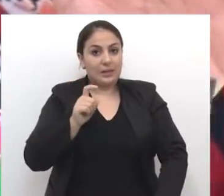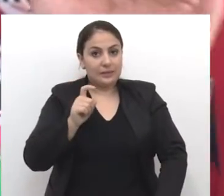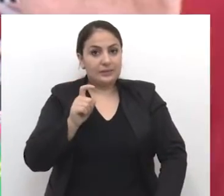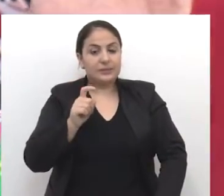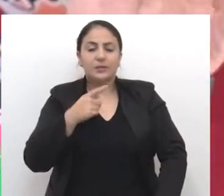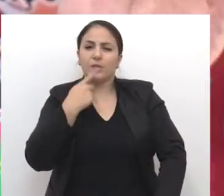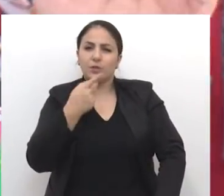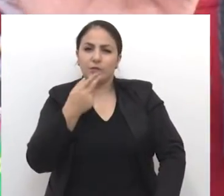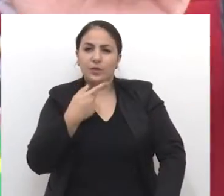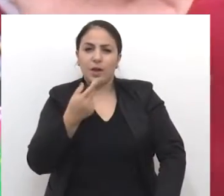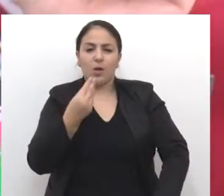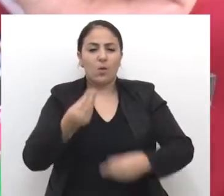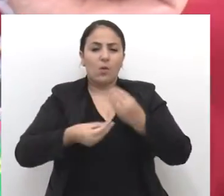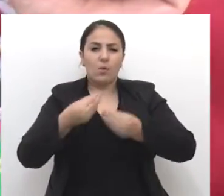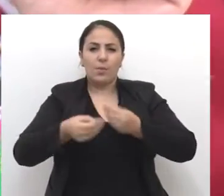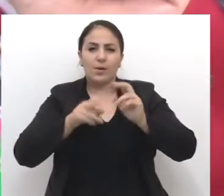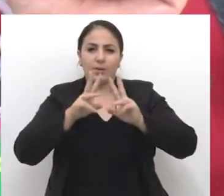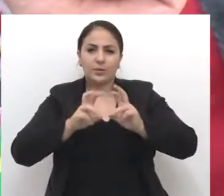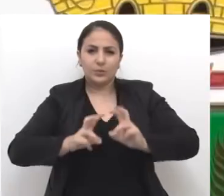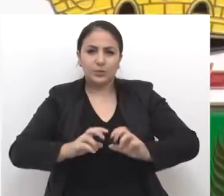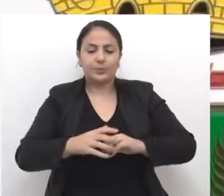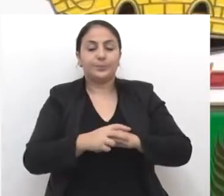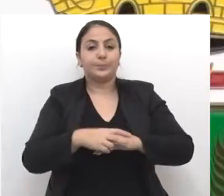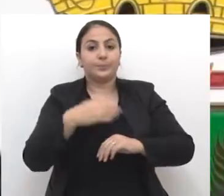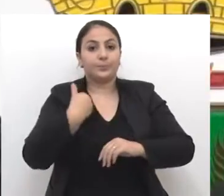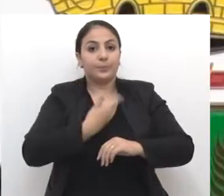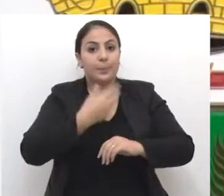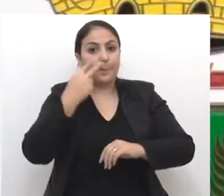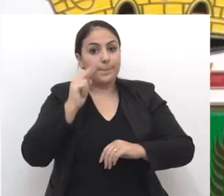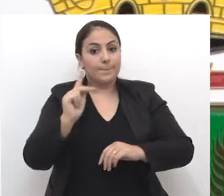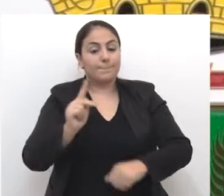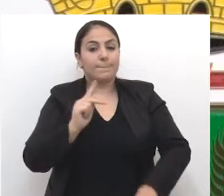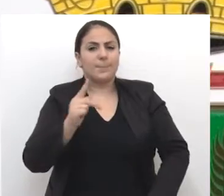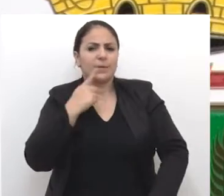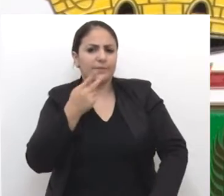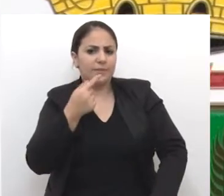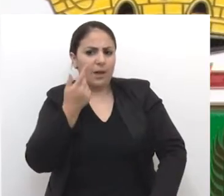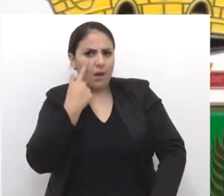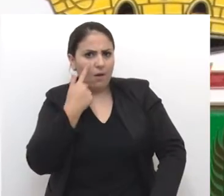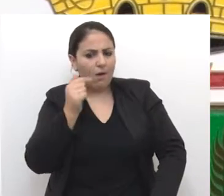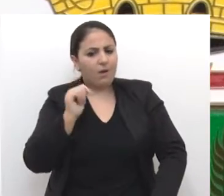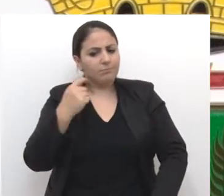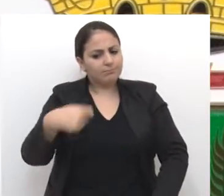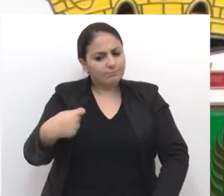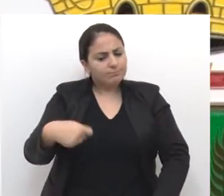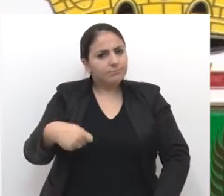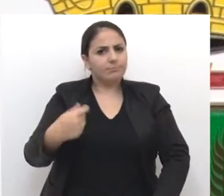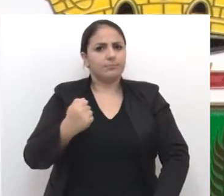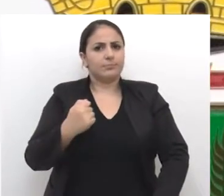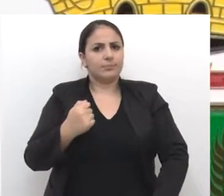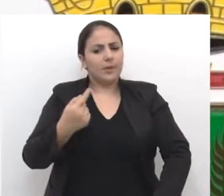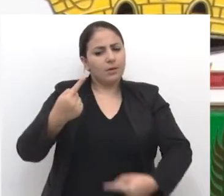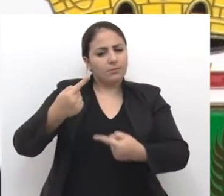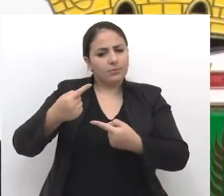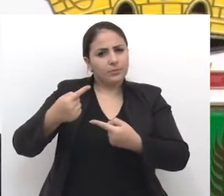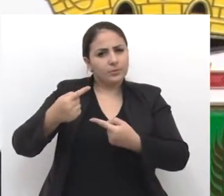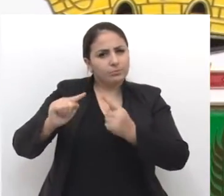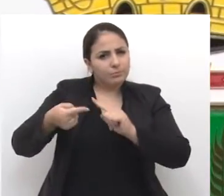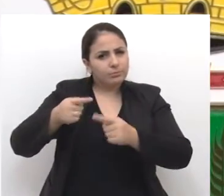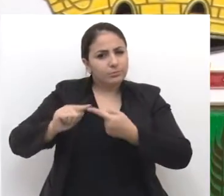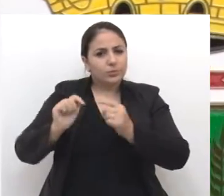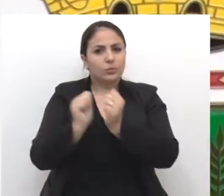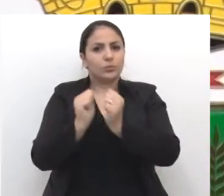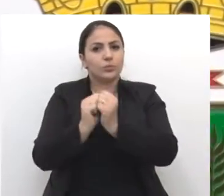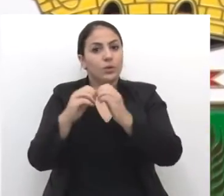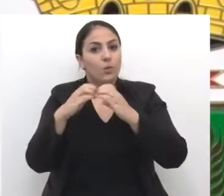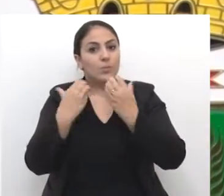Necker, opinou sobre o mérito da matéria. A gente viu o professor que veio aqui dizer que é necessário dialogar com a comunidade,